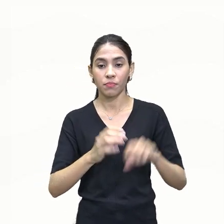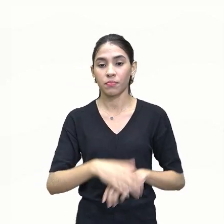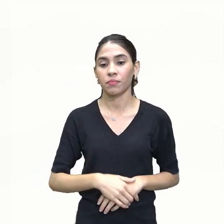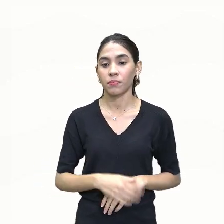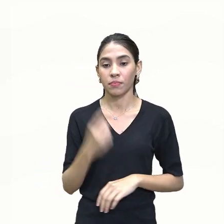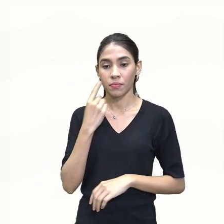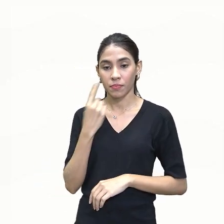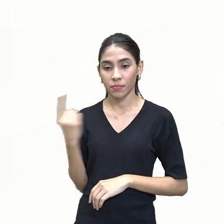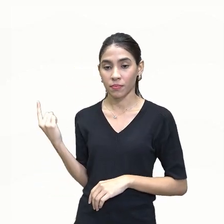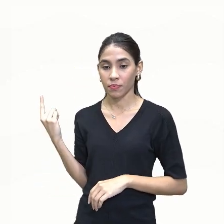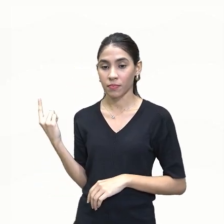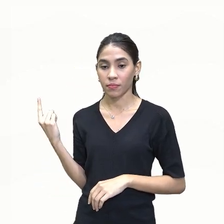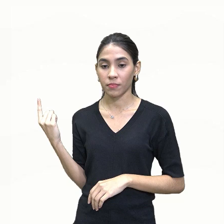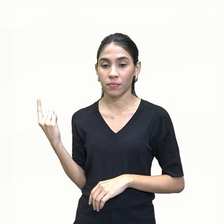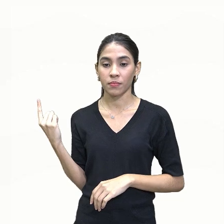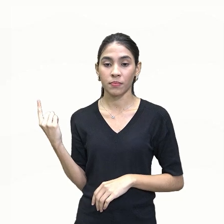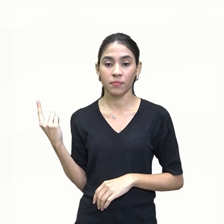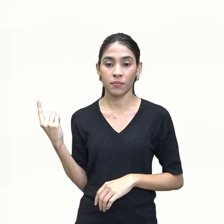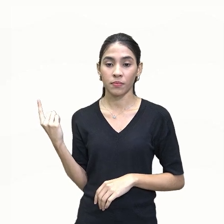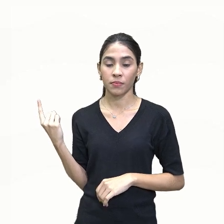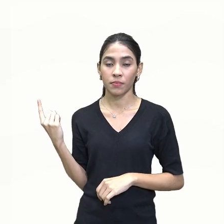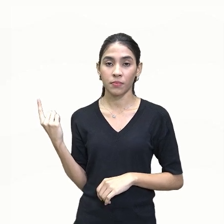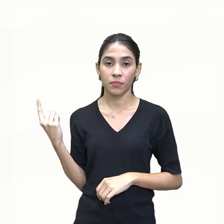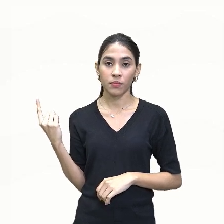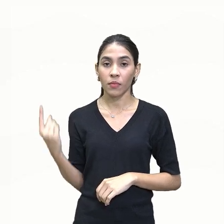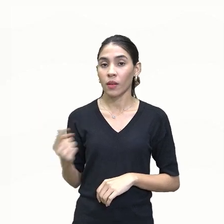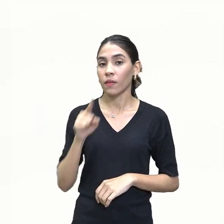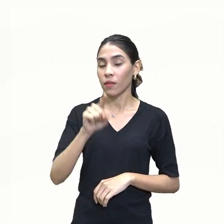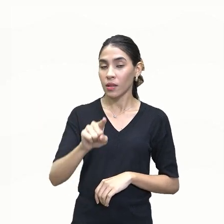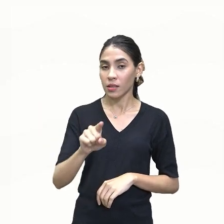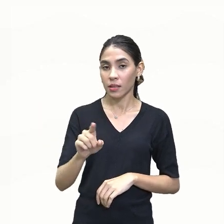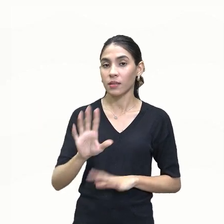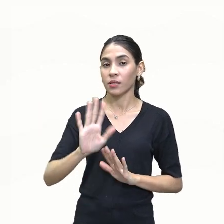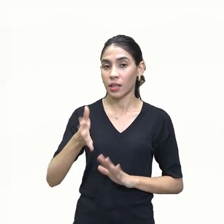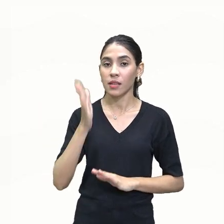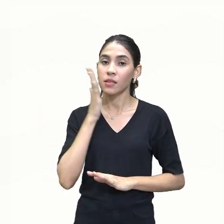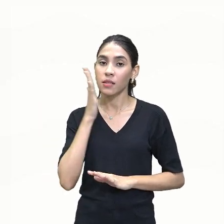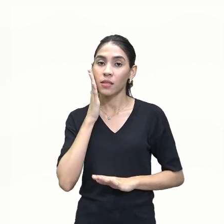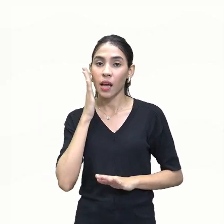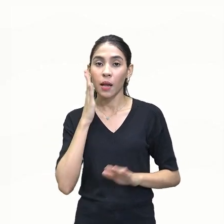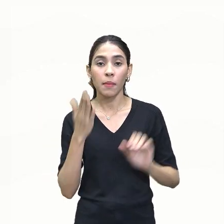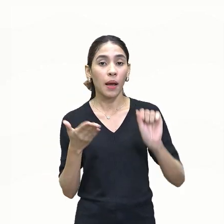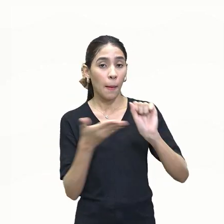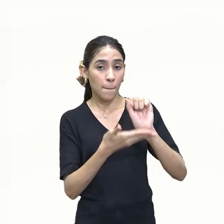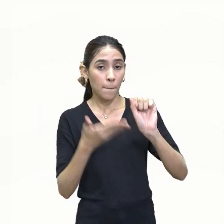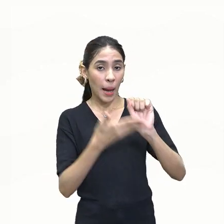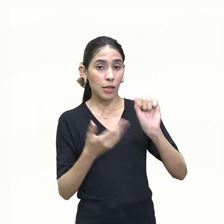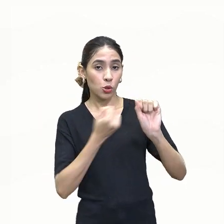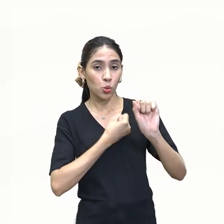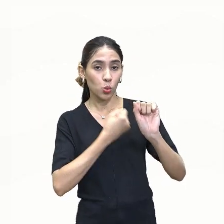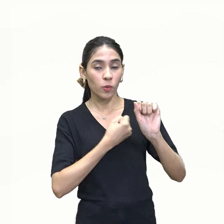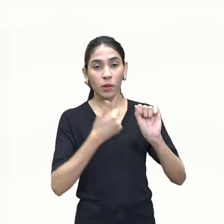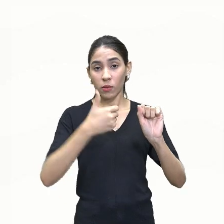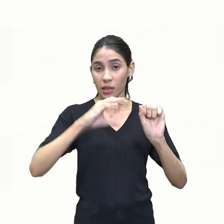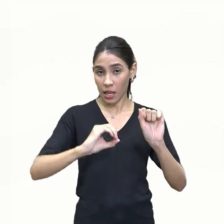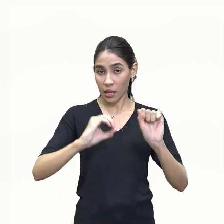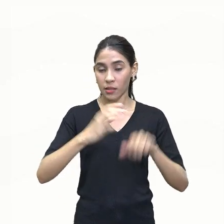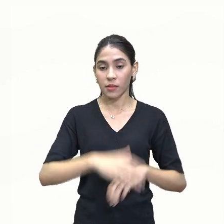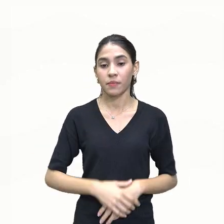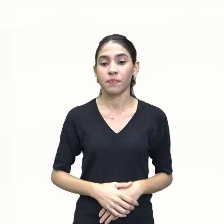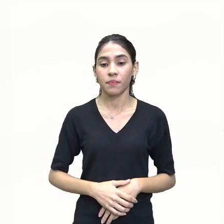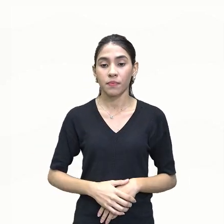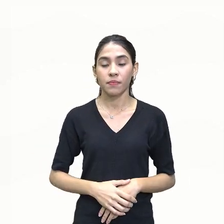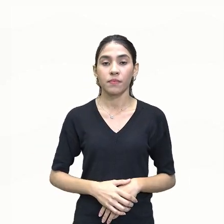aqui, então, aqui, para que vocês saibam que é a base 10. E exatamente